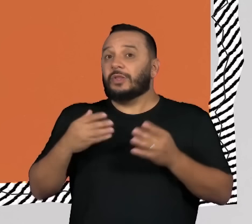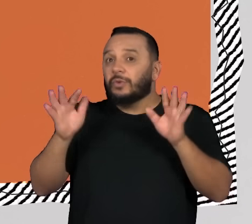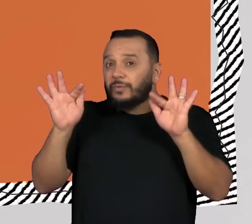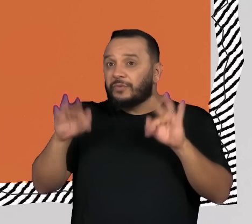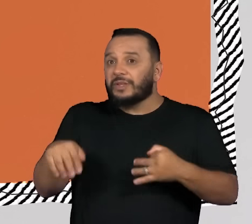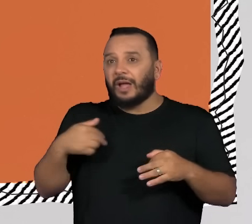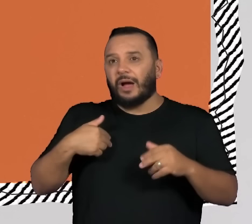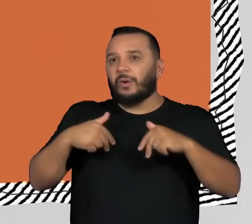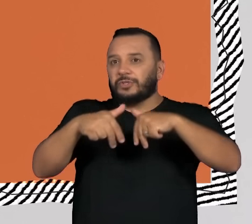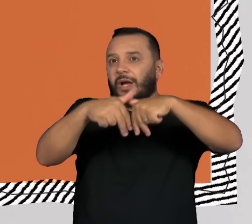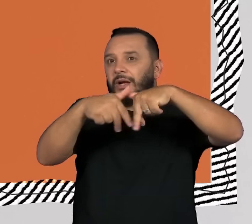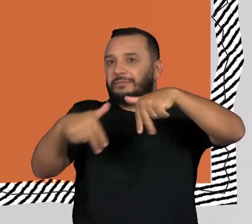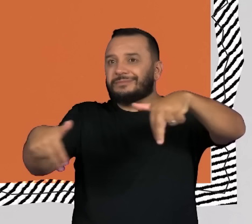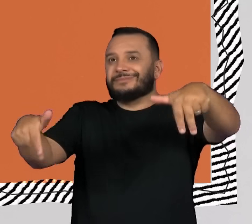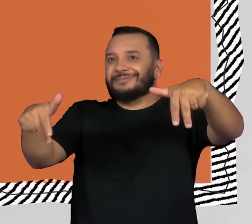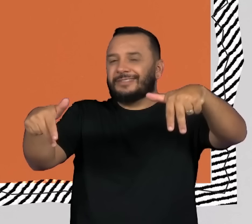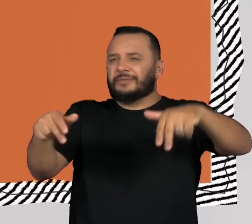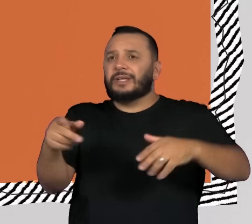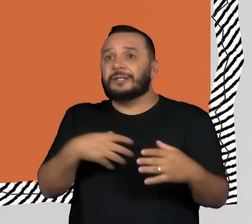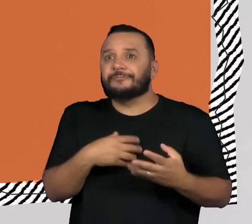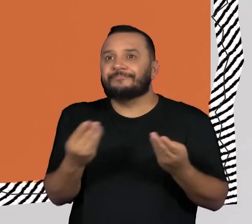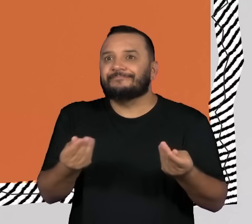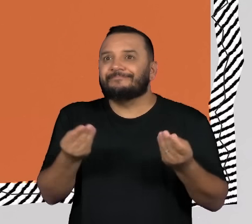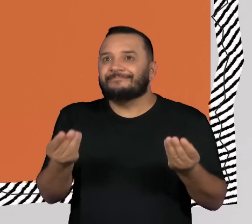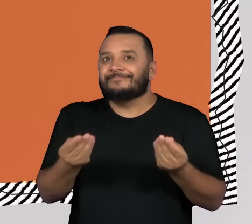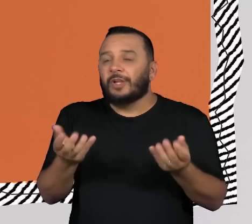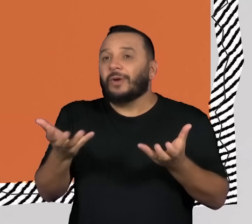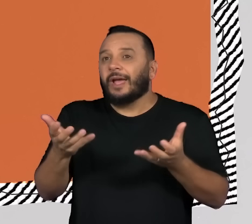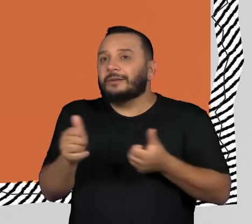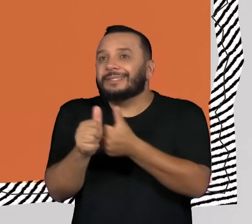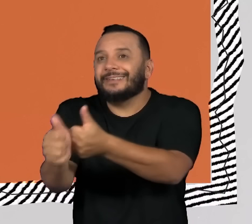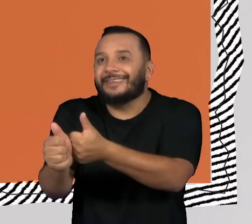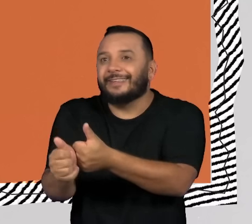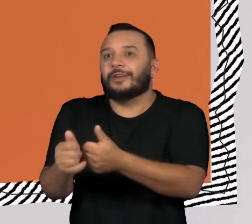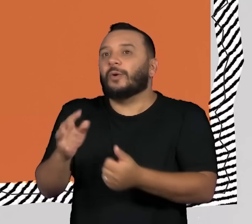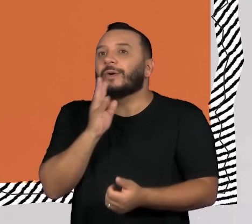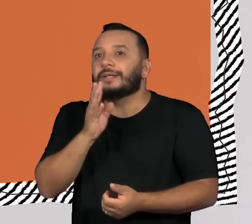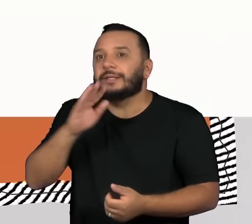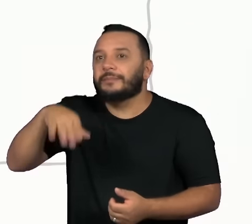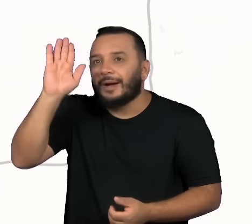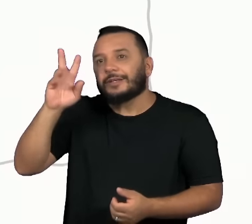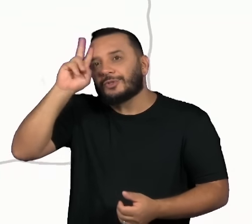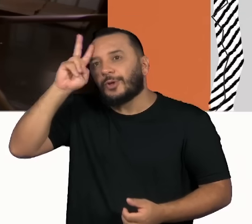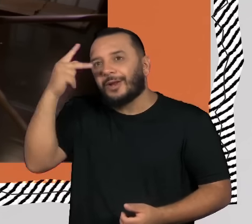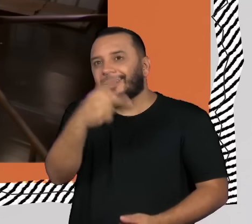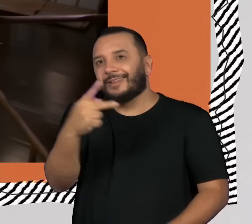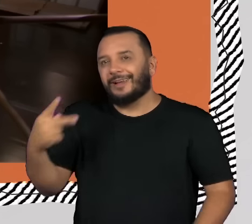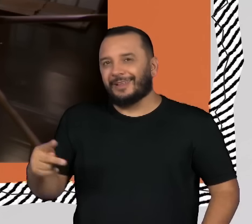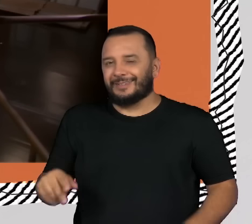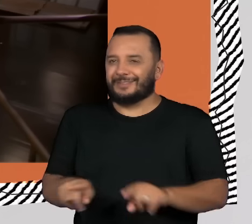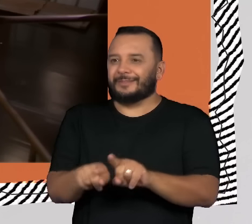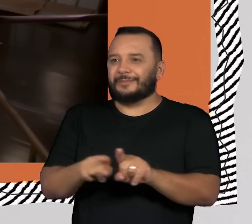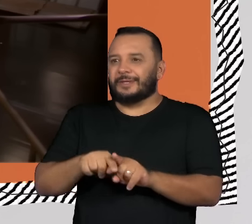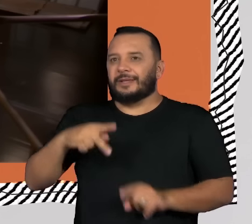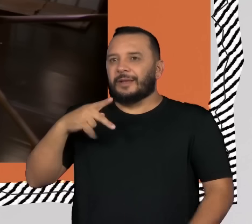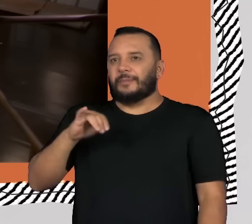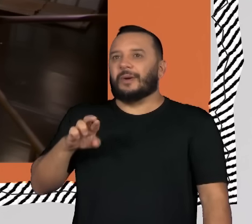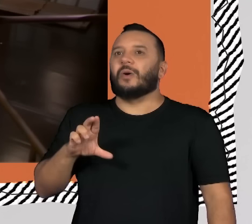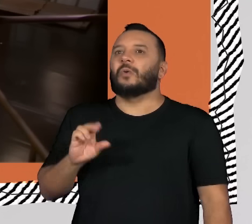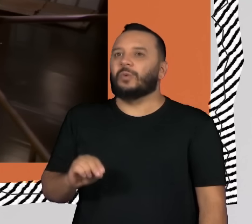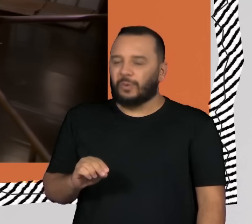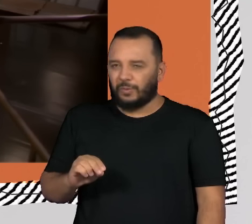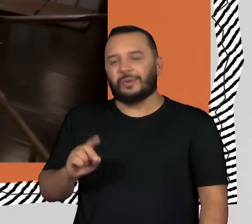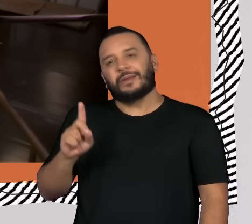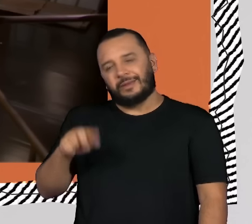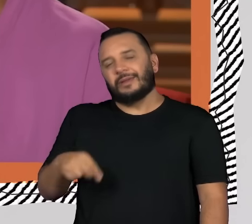do ônibus. Só que você fica com aquela sensação de, tipo, eu quero descer atrás delas para escutar o resto da história. Pra continuar. Paulo Moreira, que é de